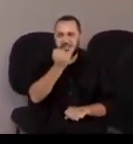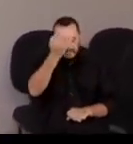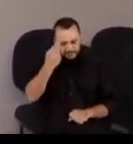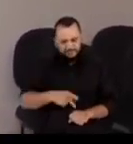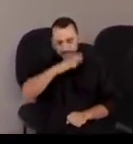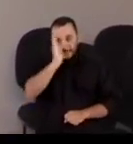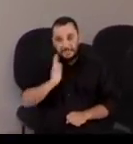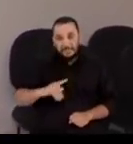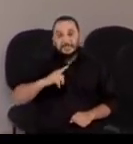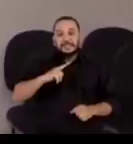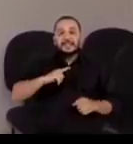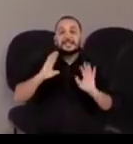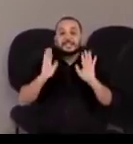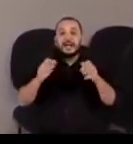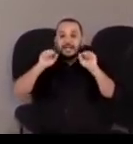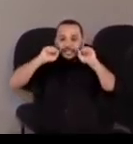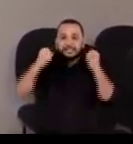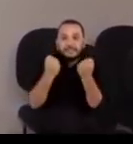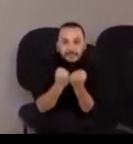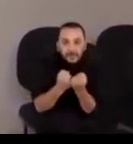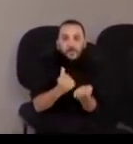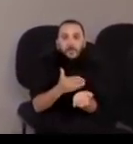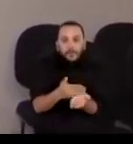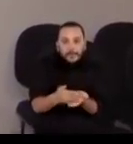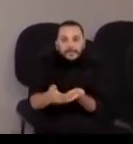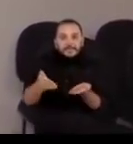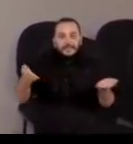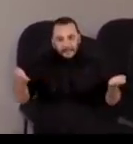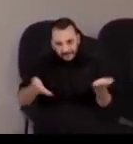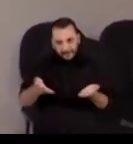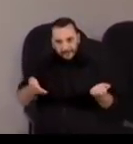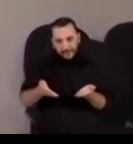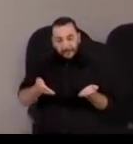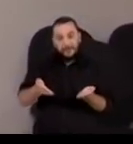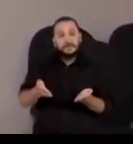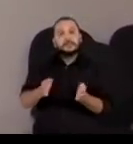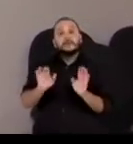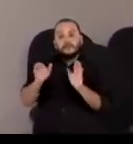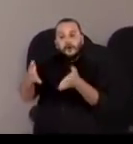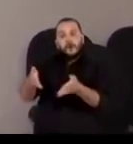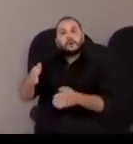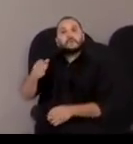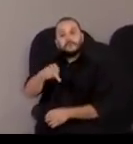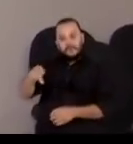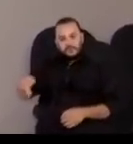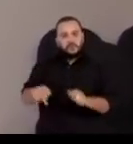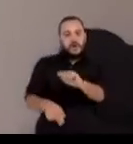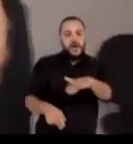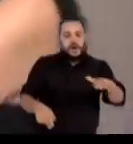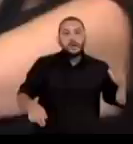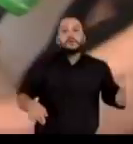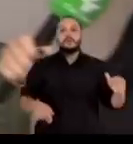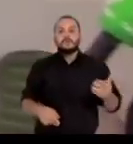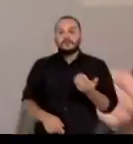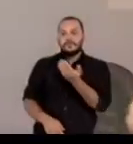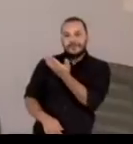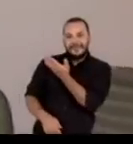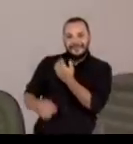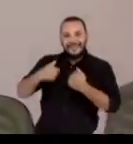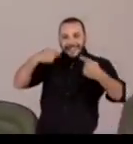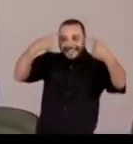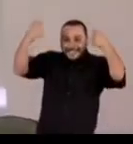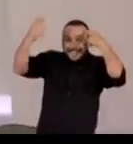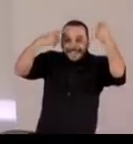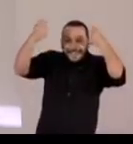simpósio que está começando agora e que é voltado para professores e alunos de escolas públicas, foi ideia do